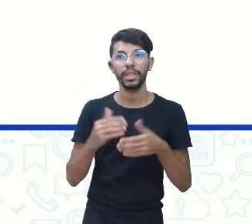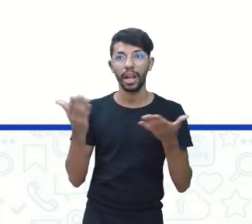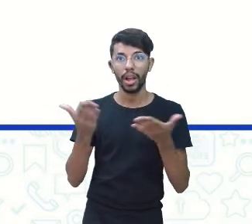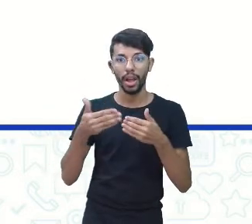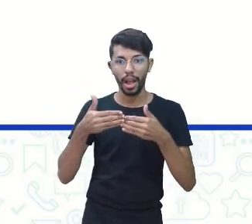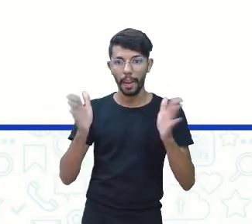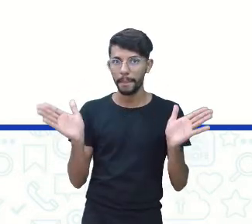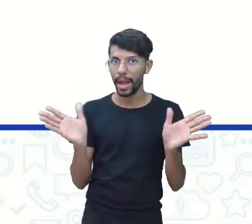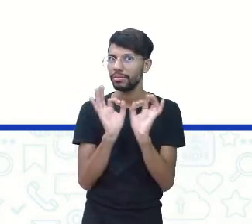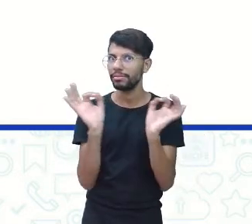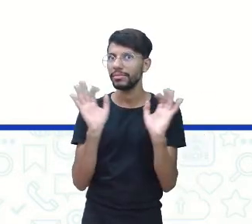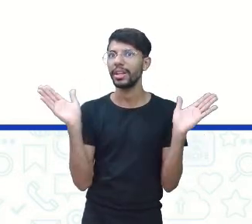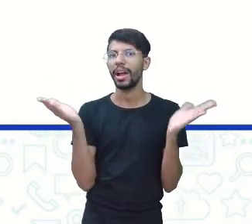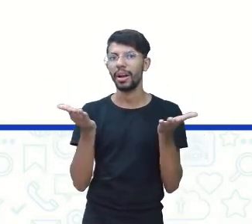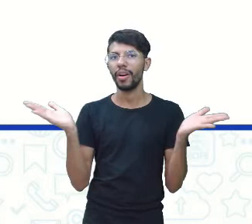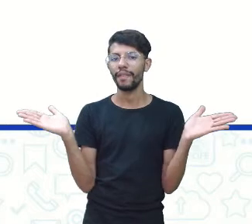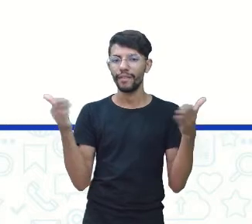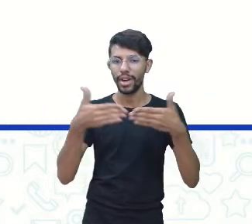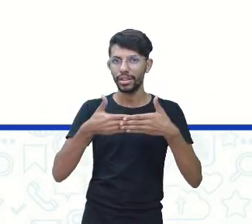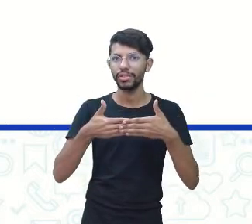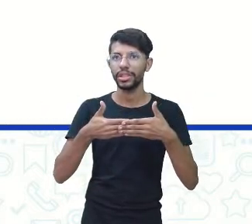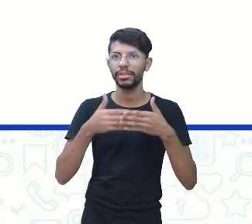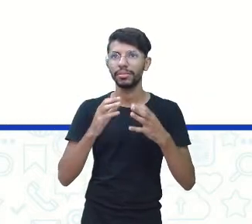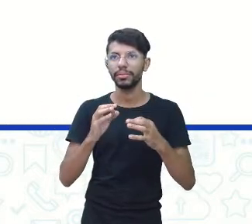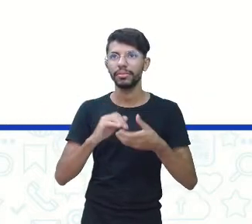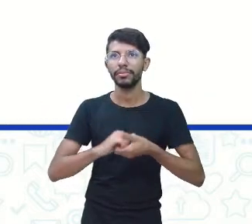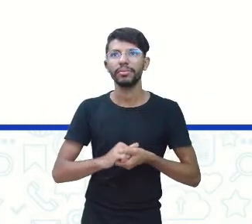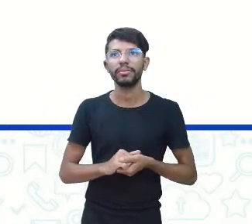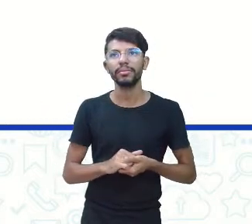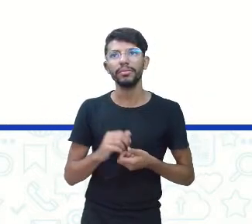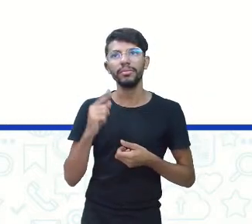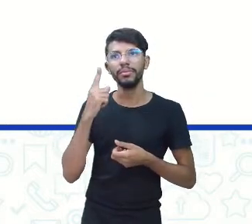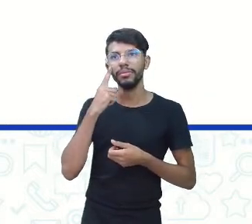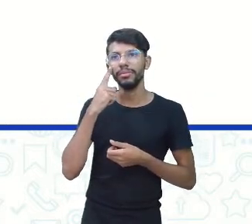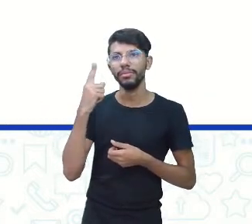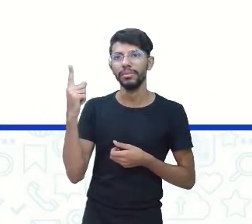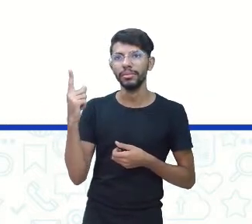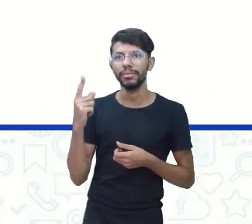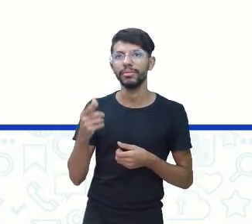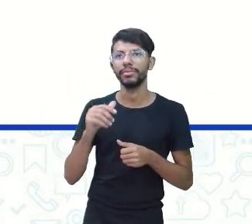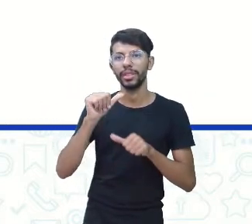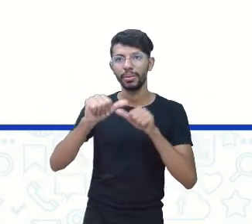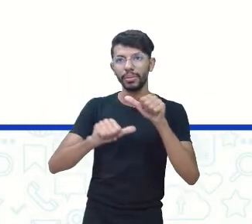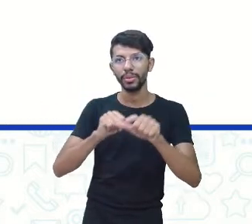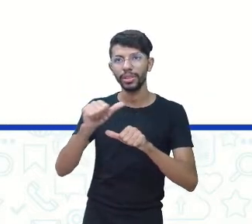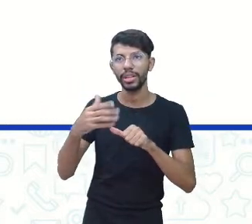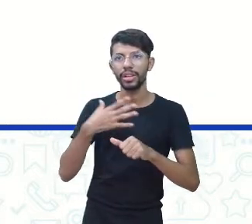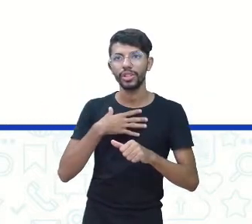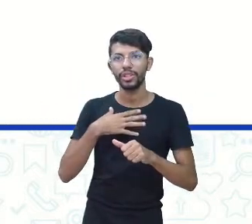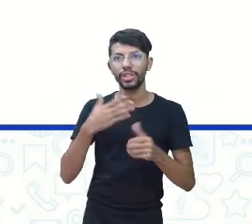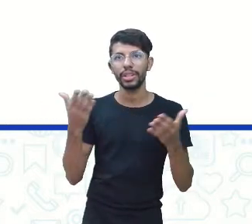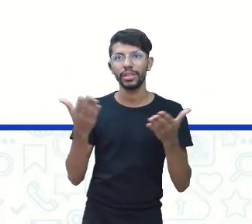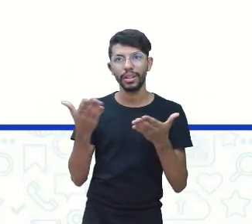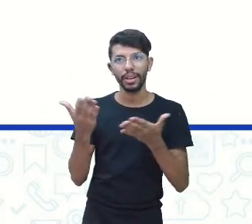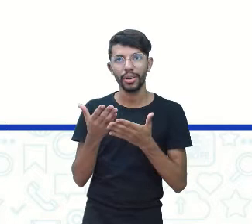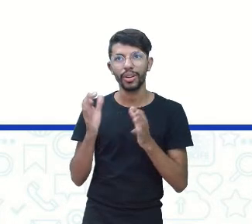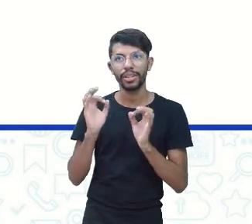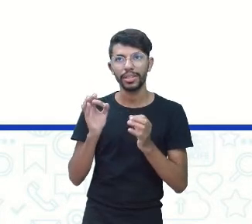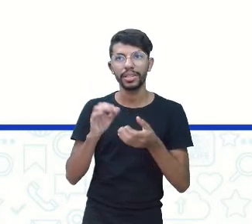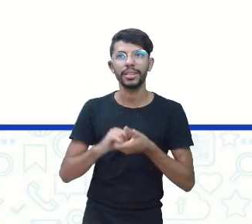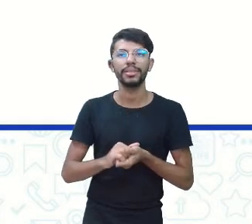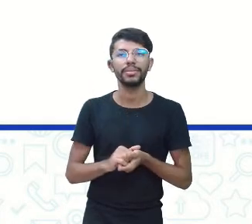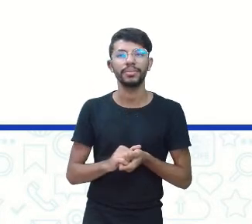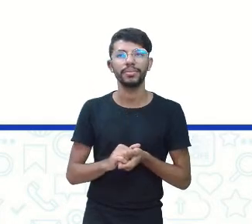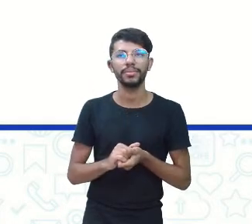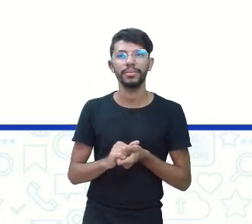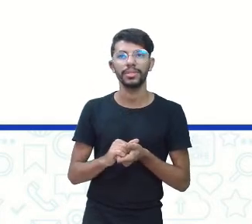3 dimensões. Então, eu tenho aí, ó, um hexágono agora, mudei de forma, ó, são 6 lados.